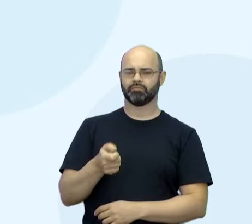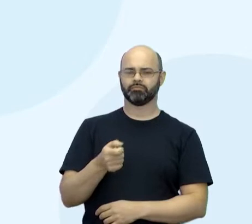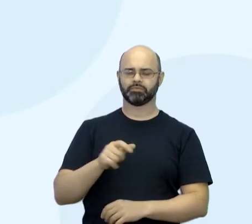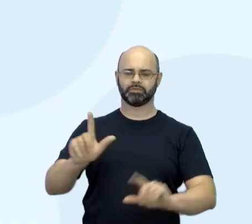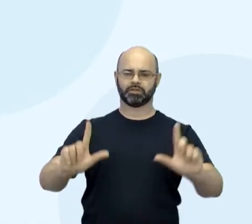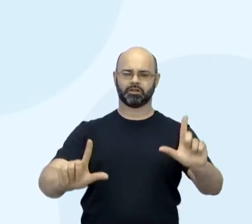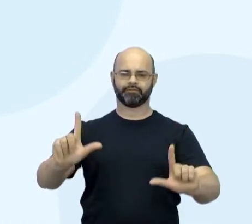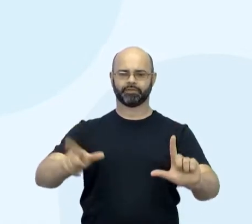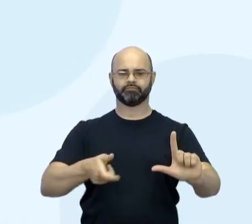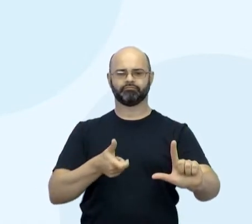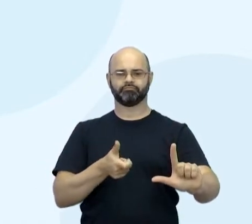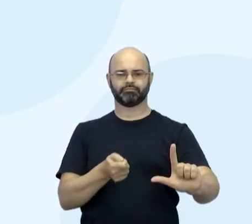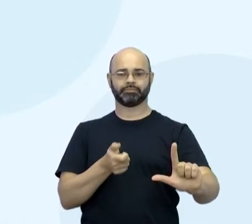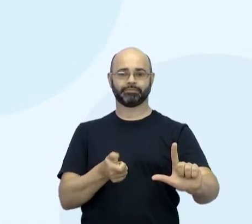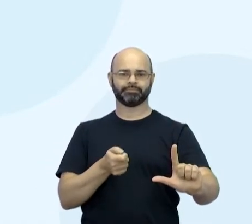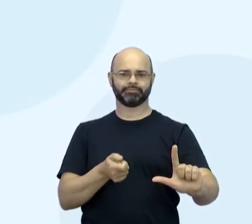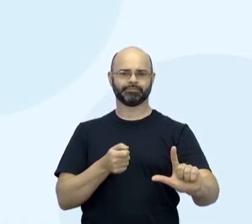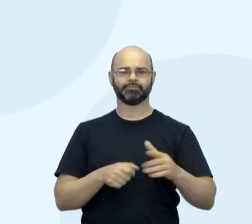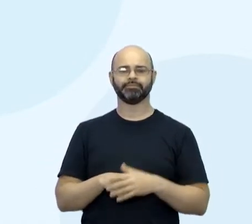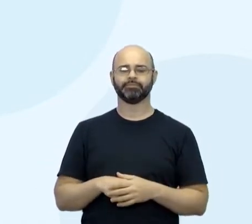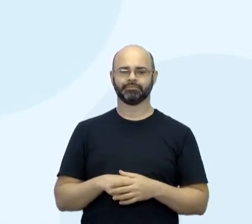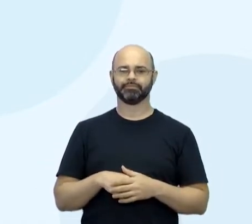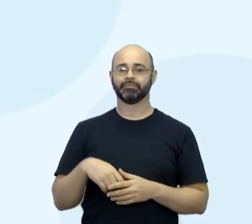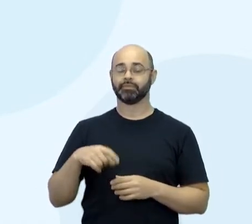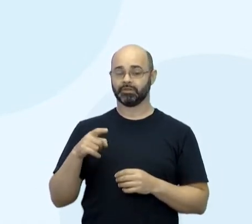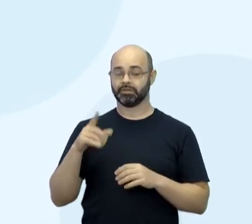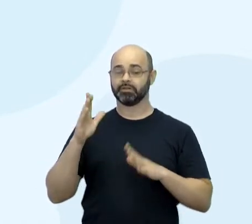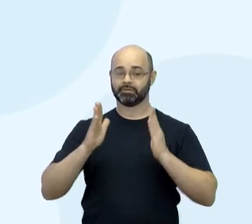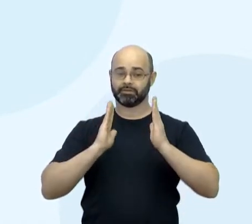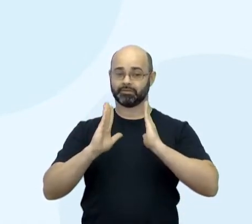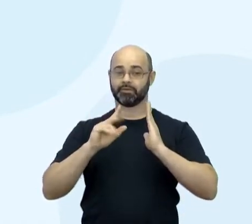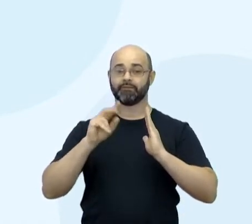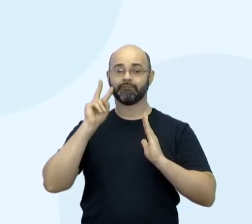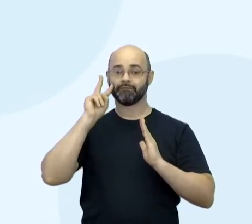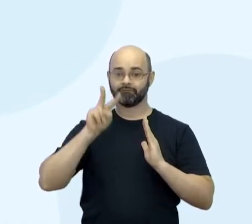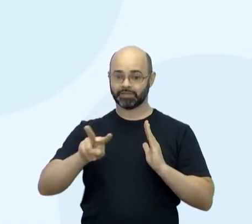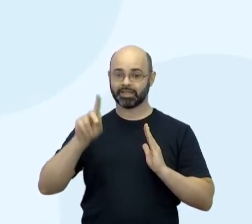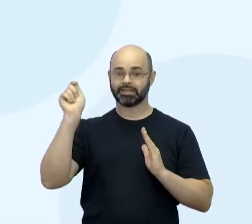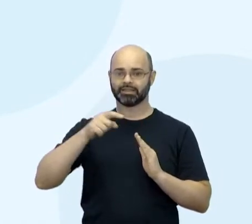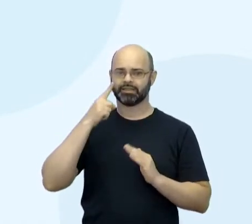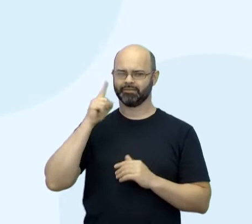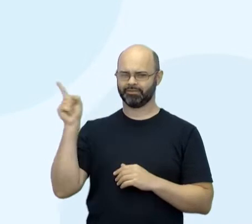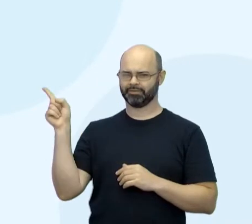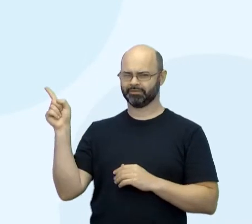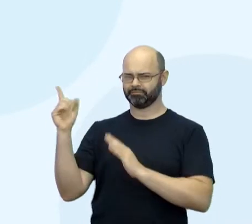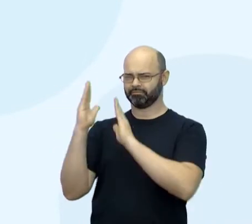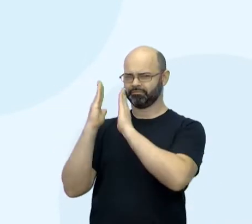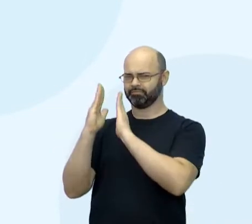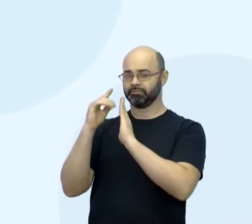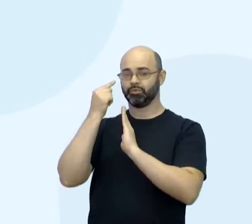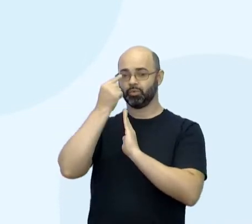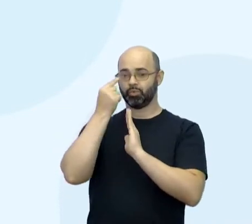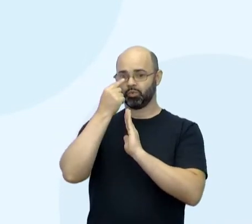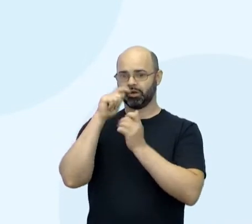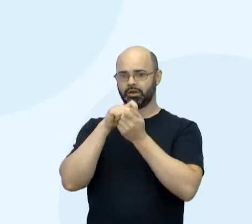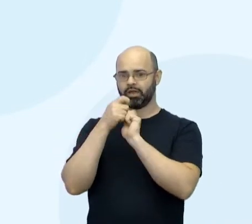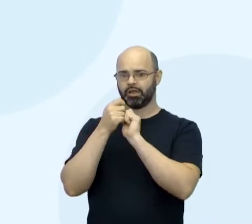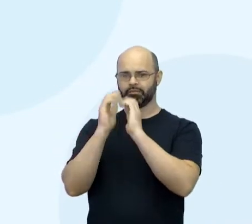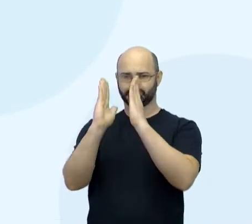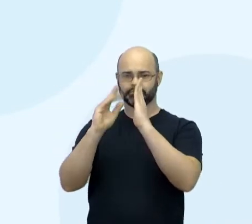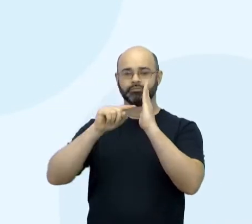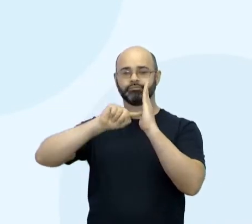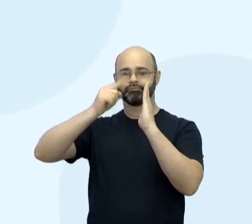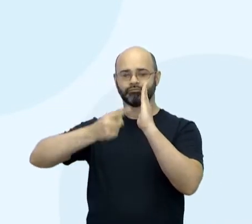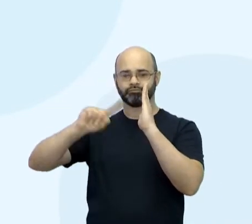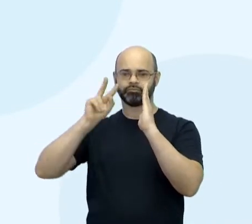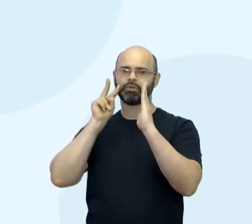questão do infravermelho. Você tem a parte visível, olha a região visível aqui, ó, é a região que o nosso olho se adaptou a esse comprimento de onda aqui,